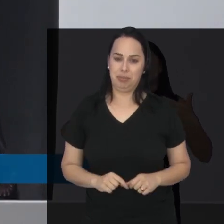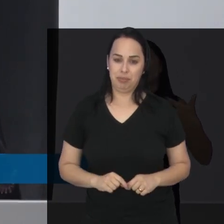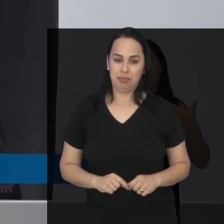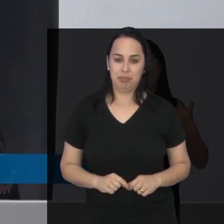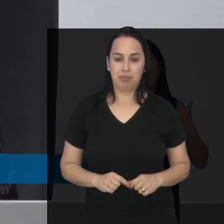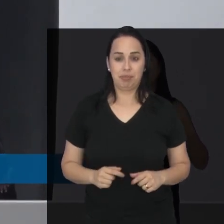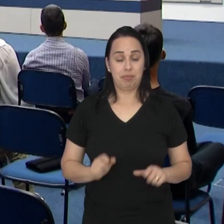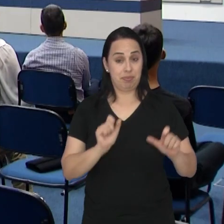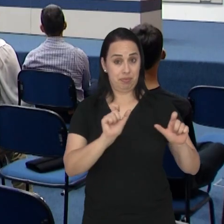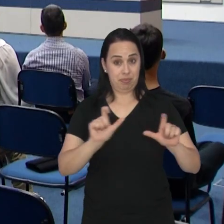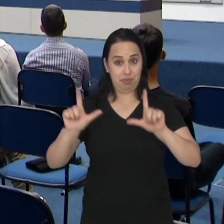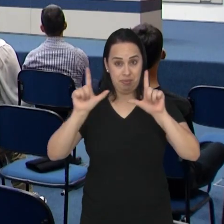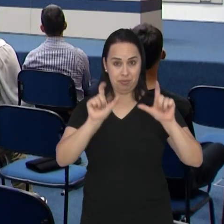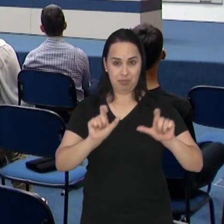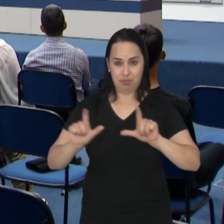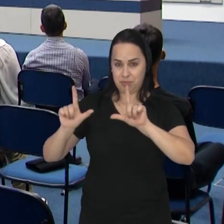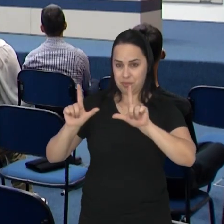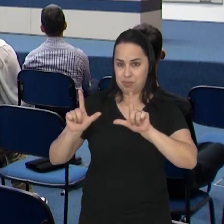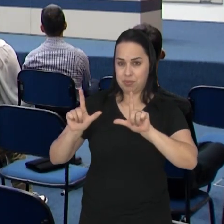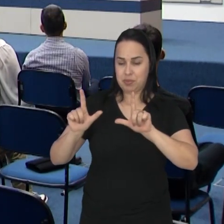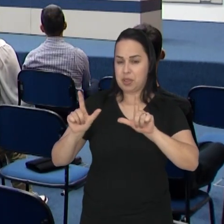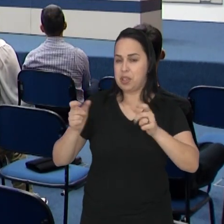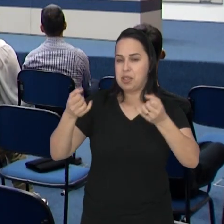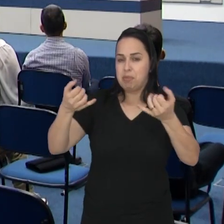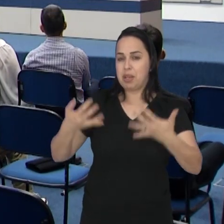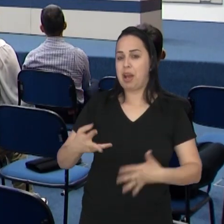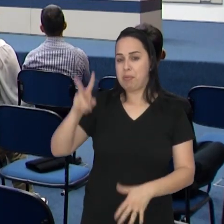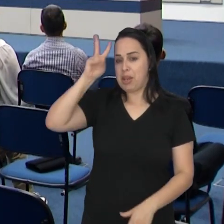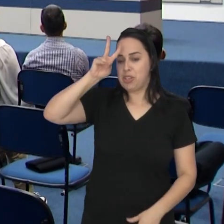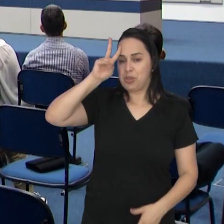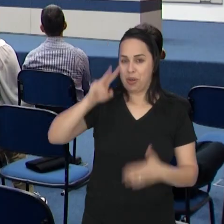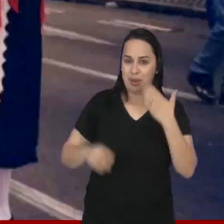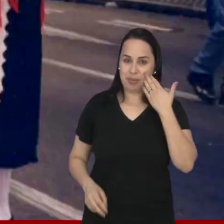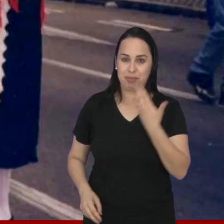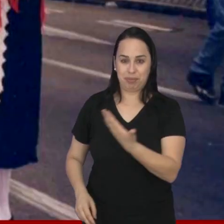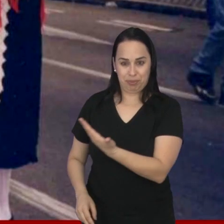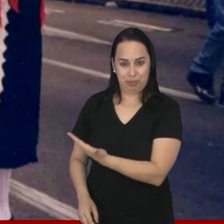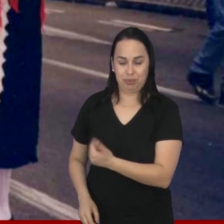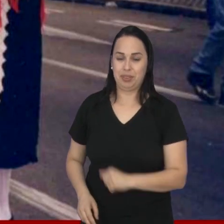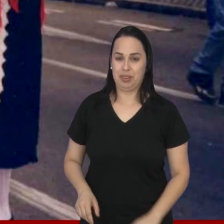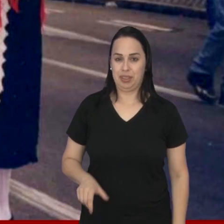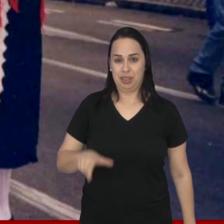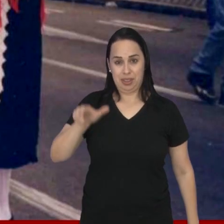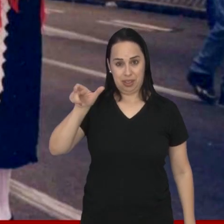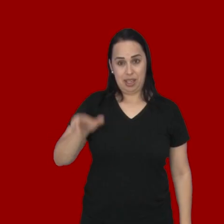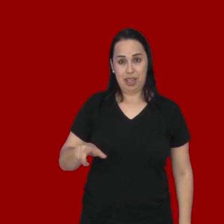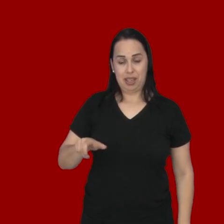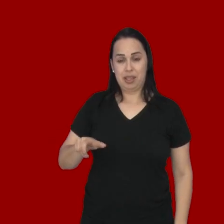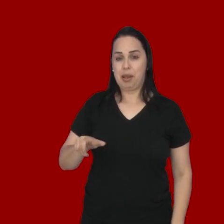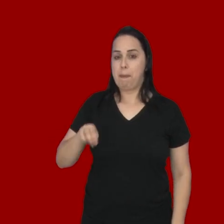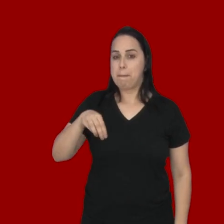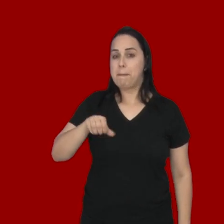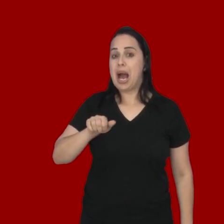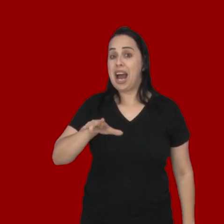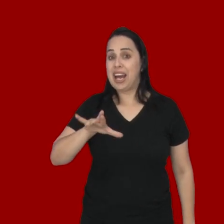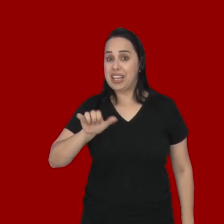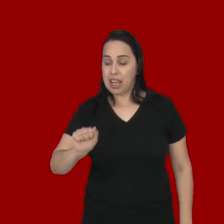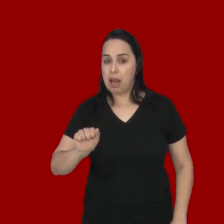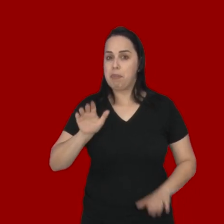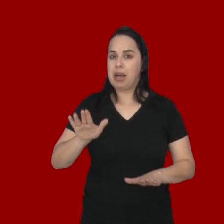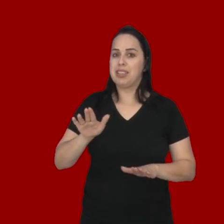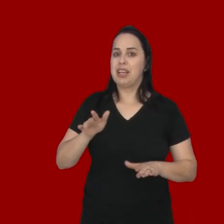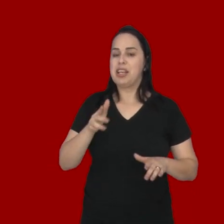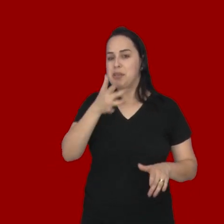foge agora. Fotos exibidas em plenário contaram um pouco da história da homenageada. Maria de Lourdes Capello, ou melhor,